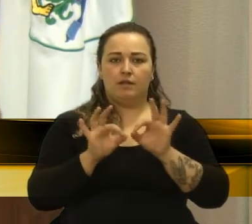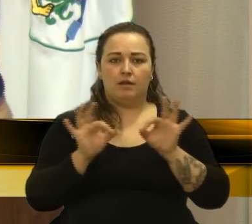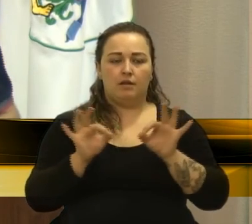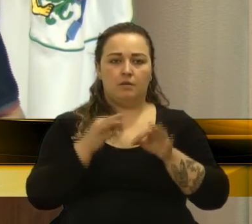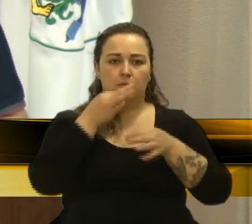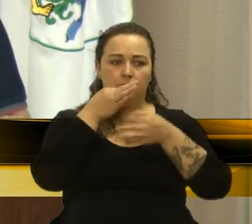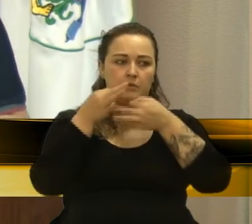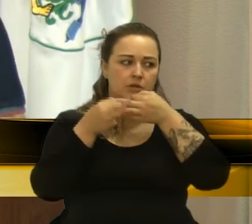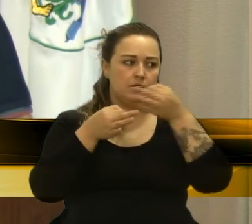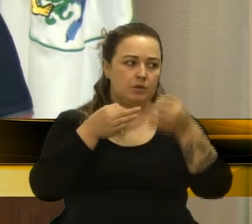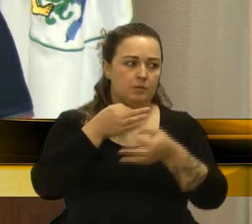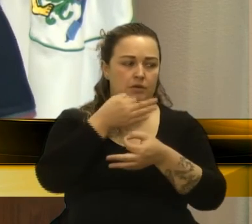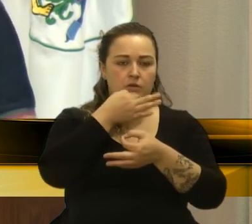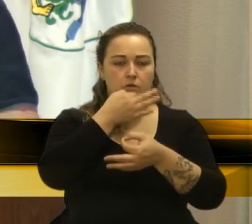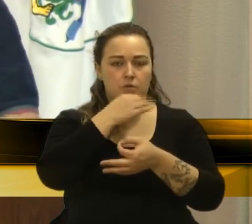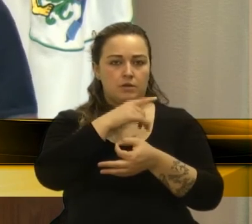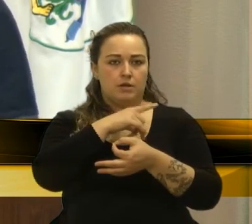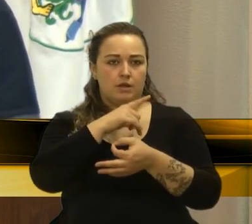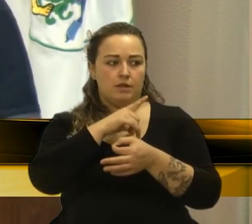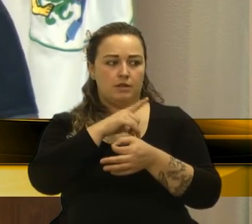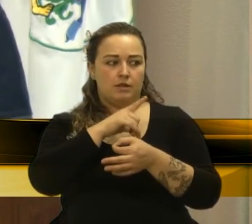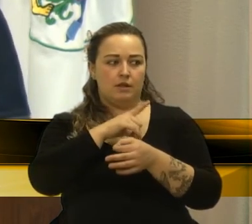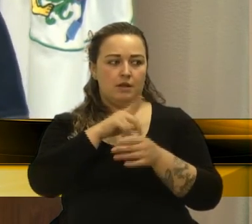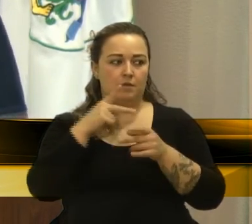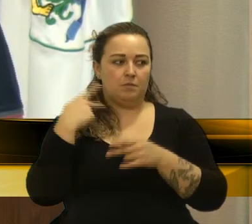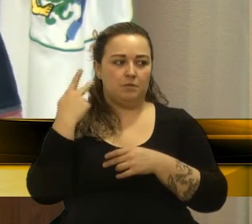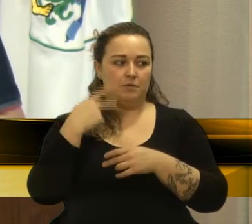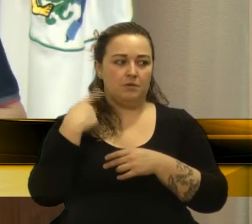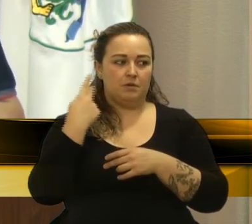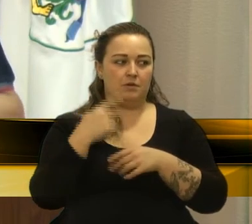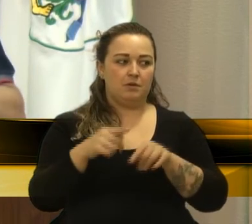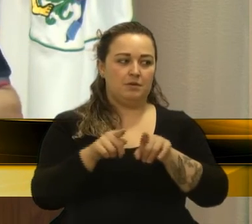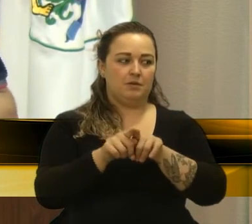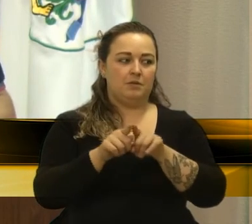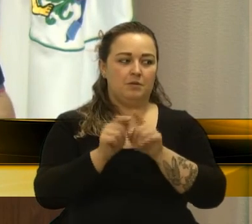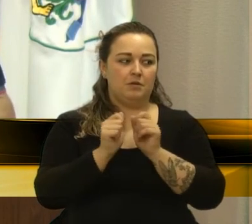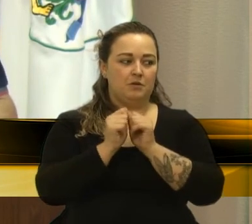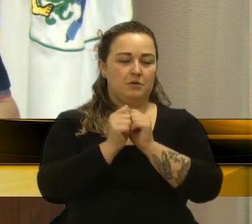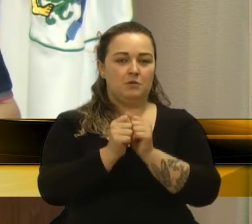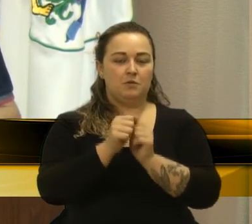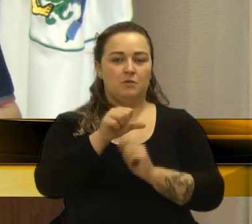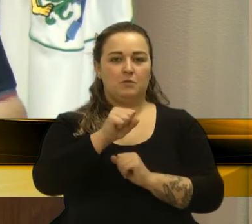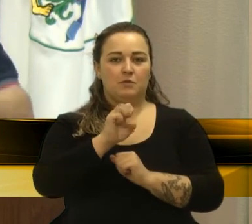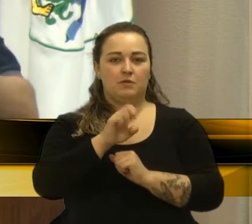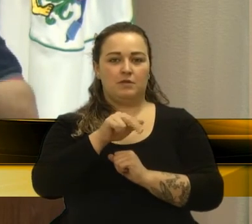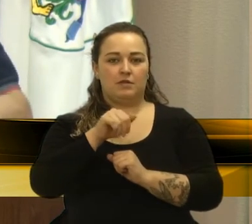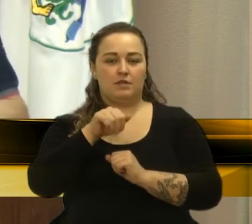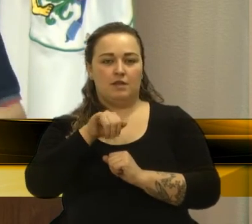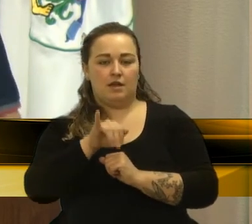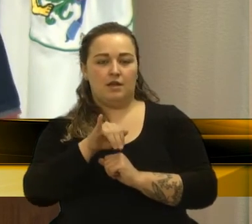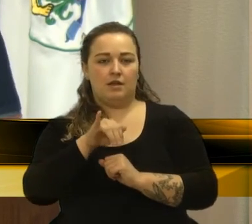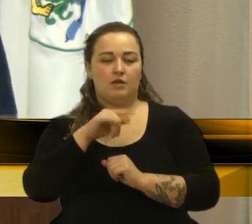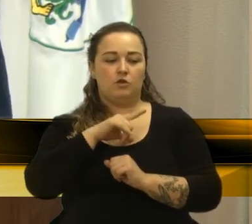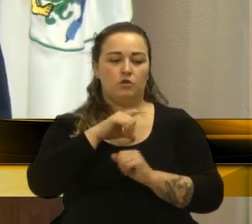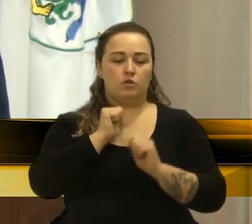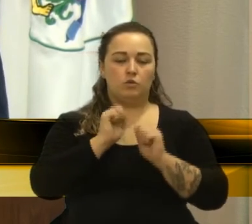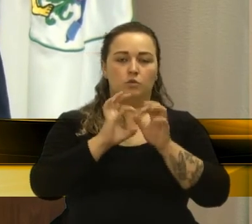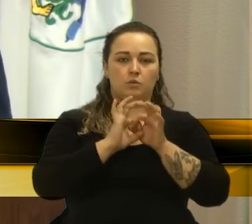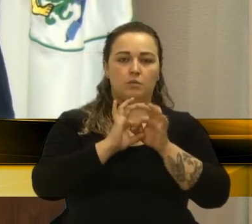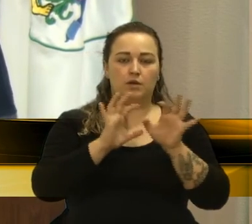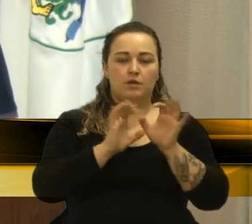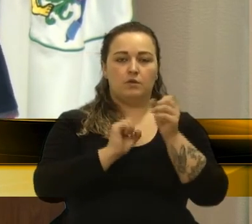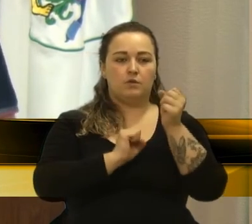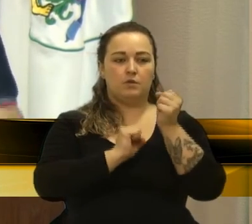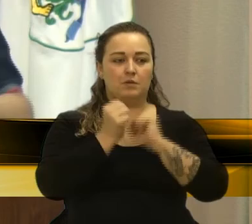Caxias do Sul tivesse um pelotão de choque. O governo do Estado, junto com o Senai, com o aval do Senai, com o aval dos empresários, assinou o